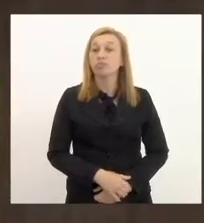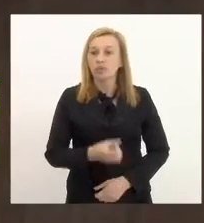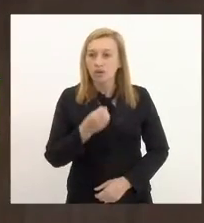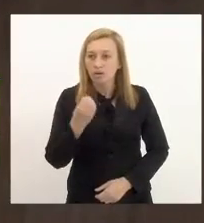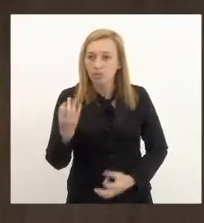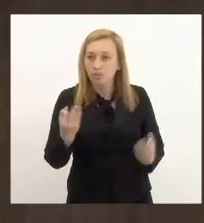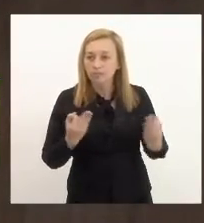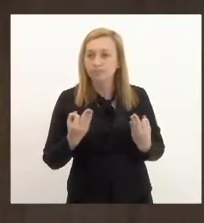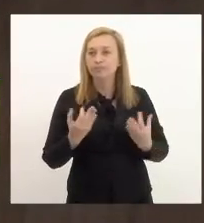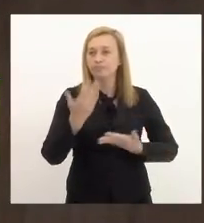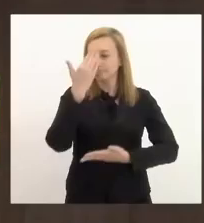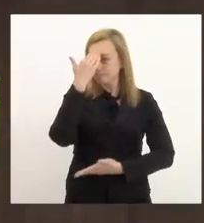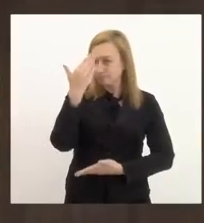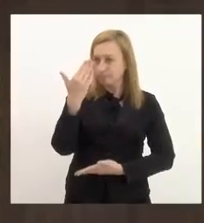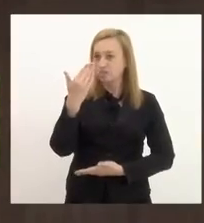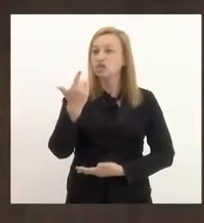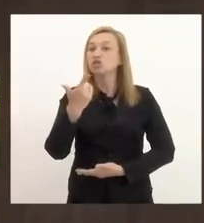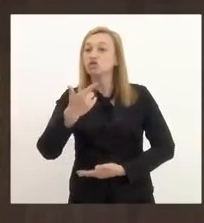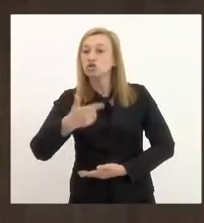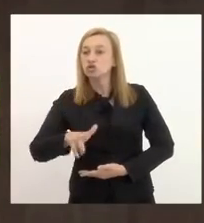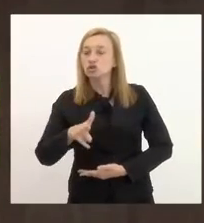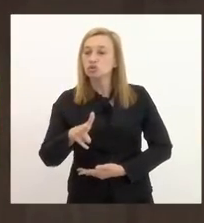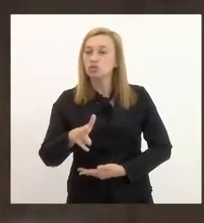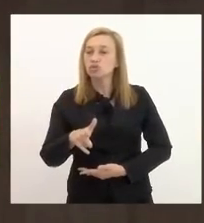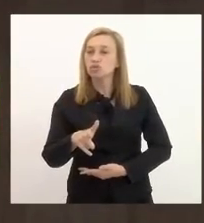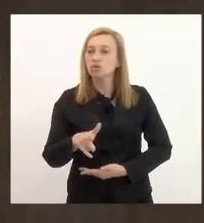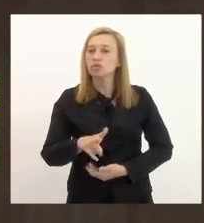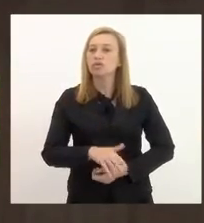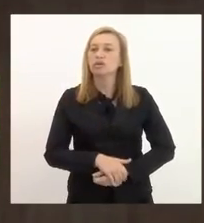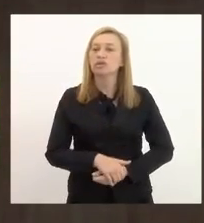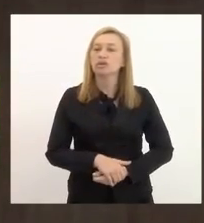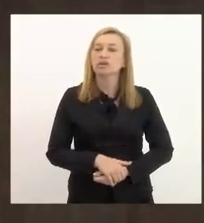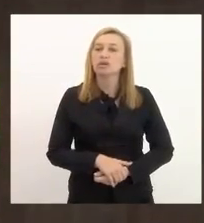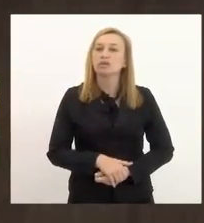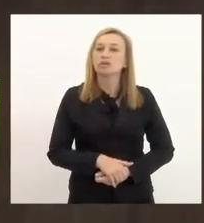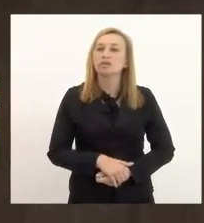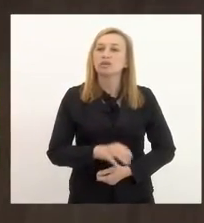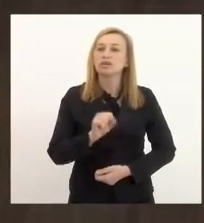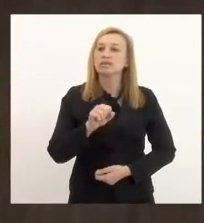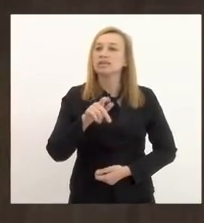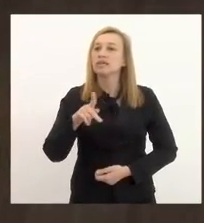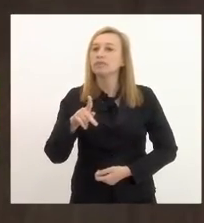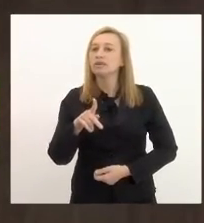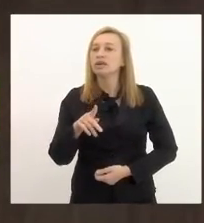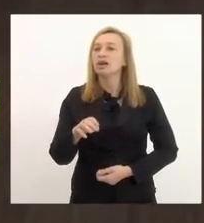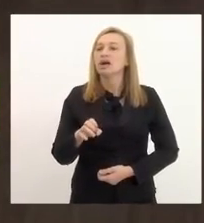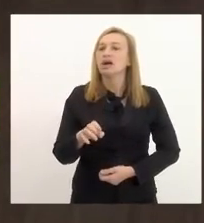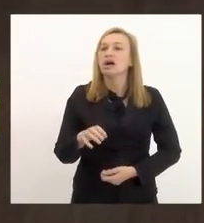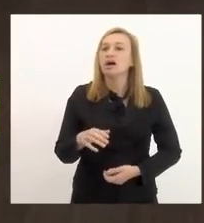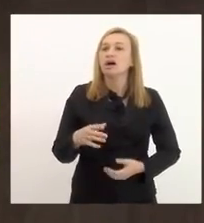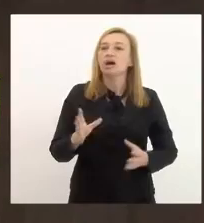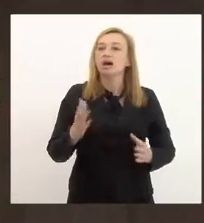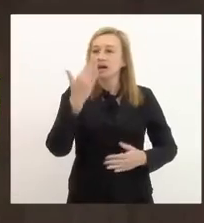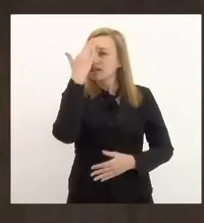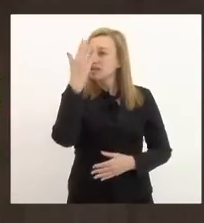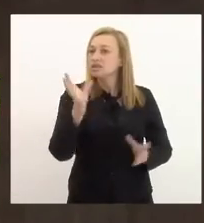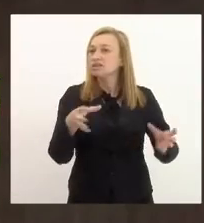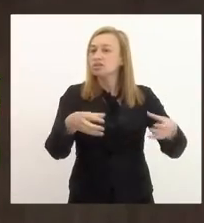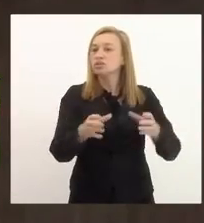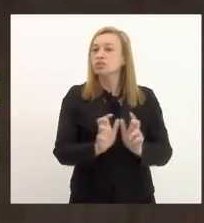quero agradecer serve mais uma vez agradece né Essa essas comissões